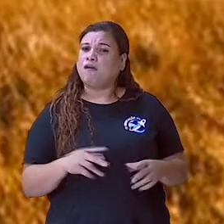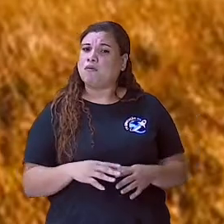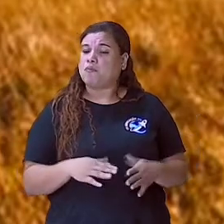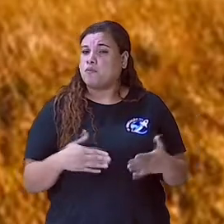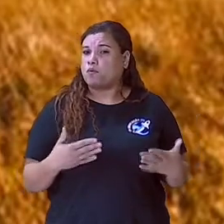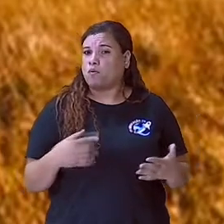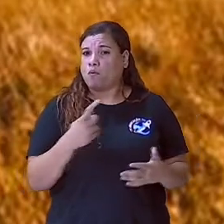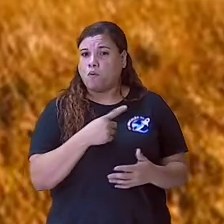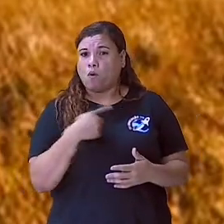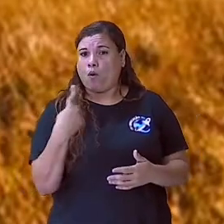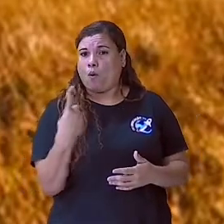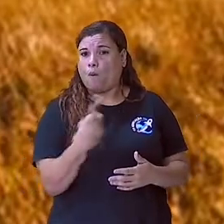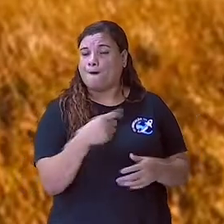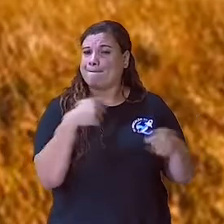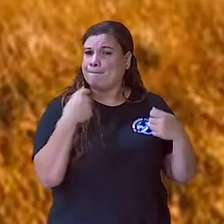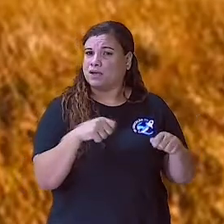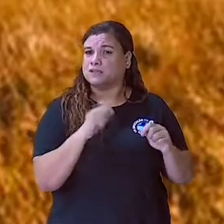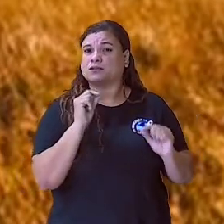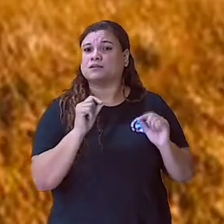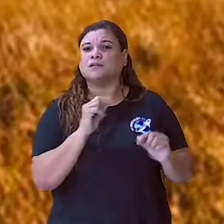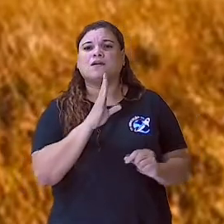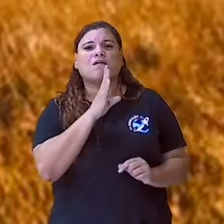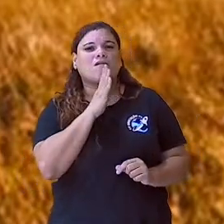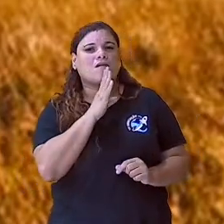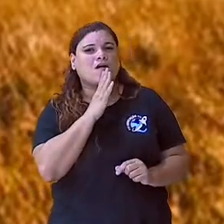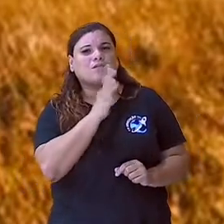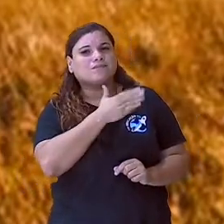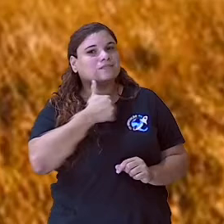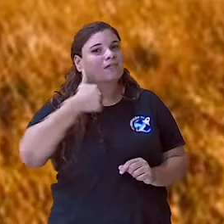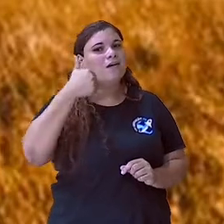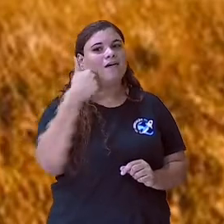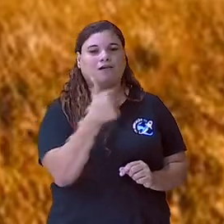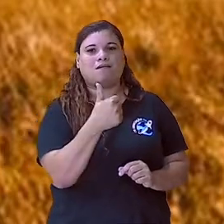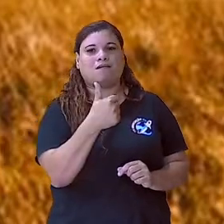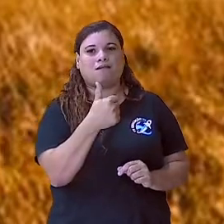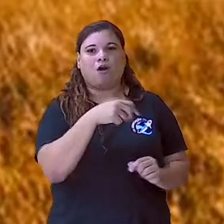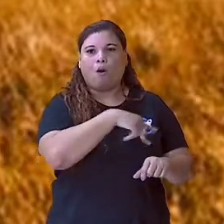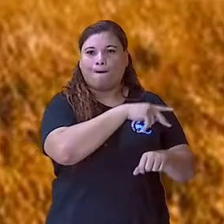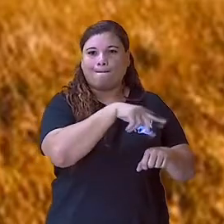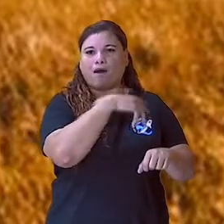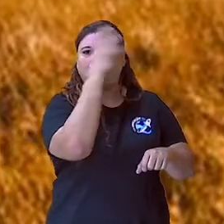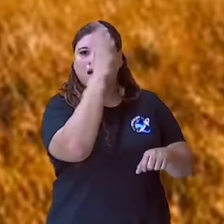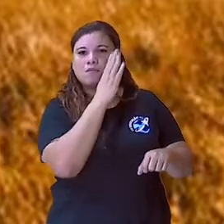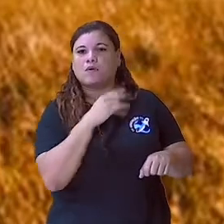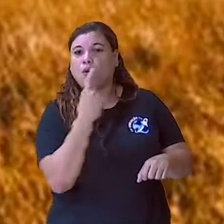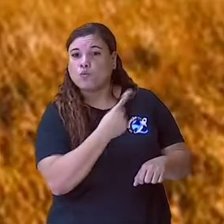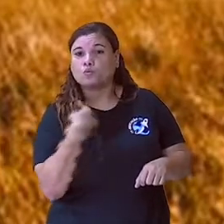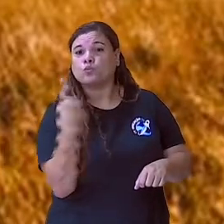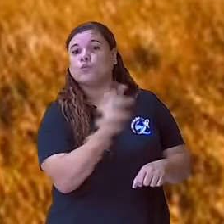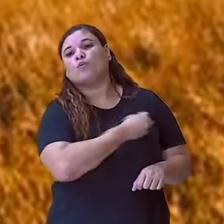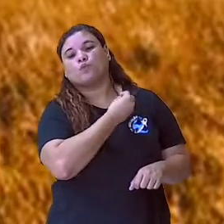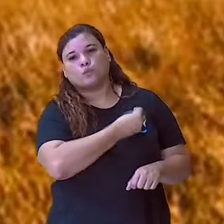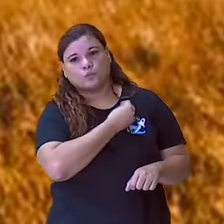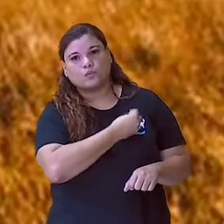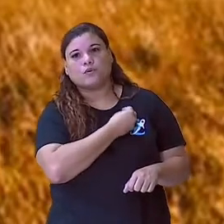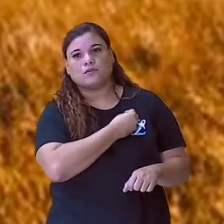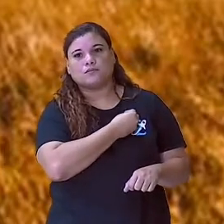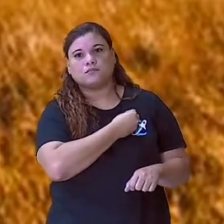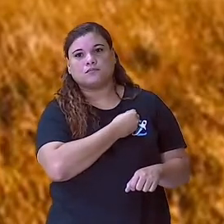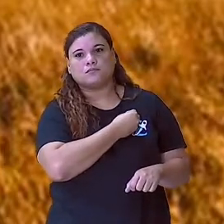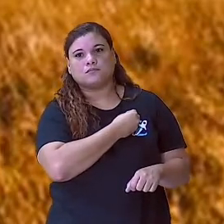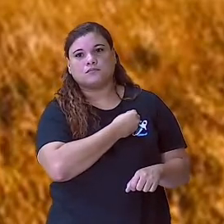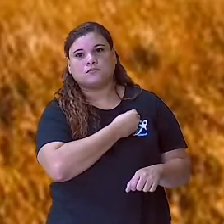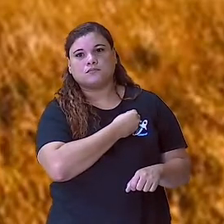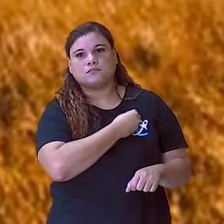precisamos conhecer mais o nosso país, porque apesar de a Europa, boa parte do